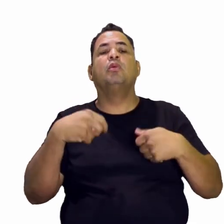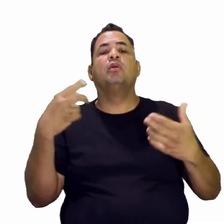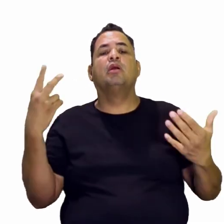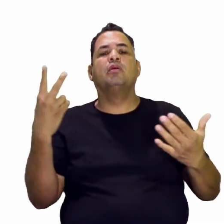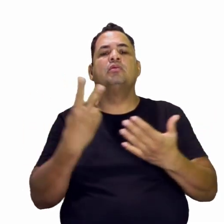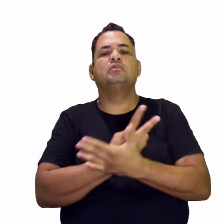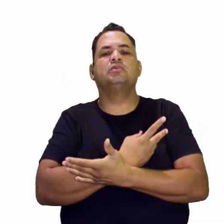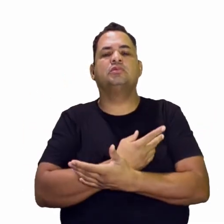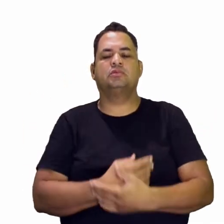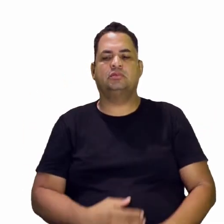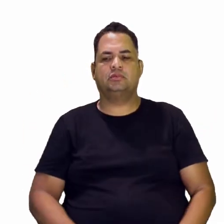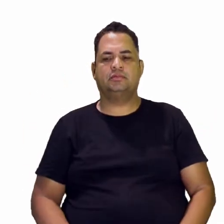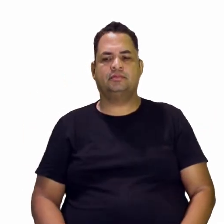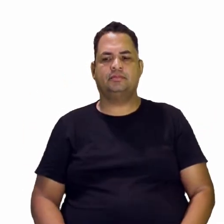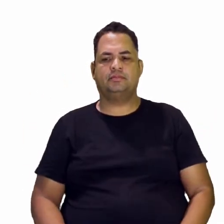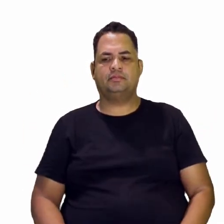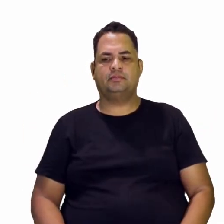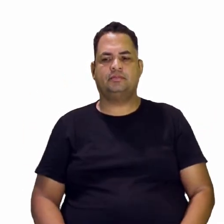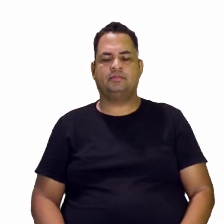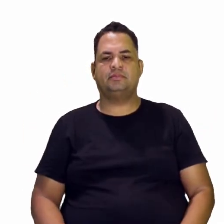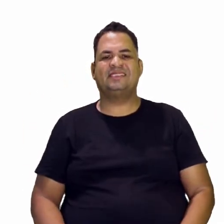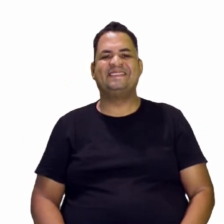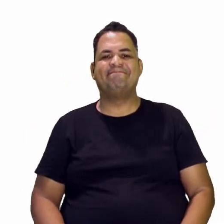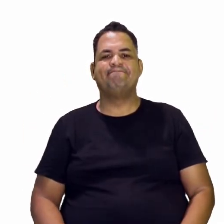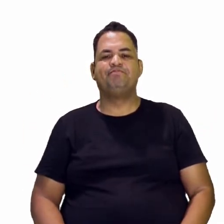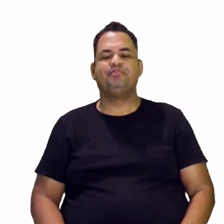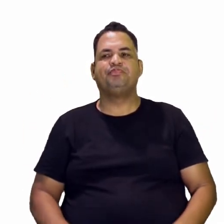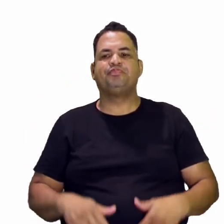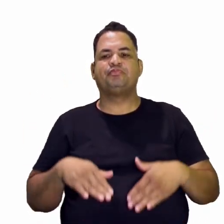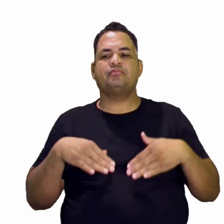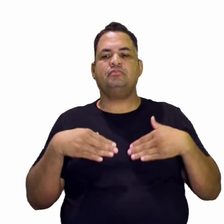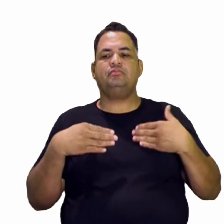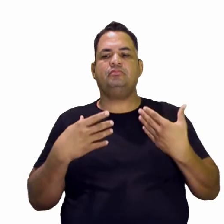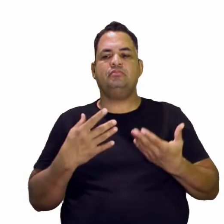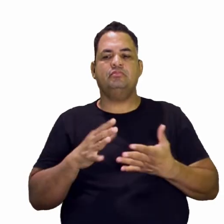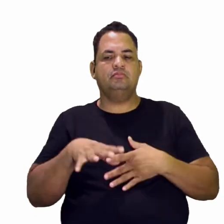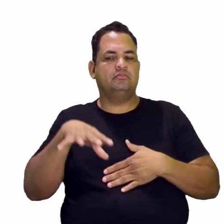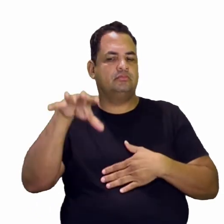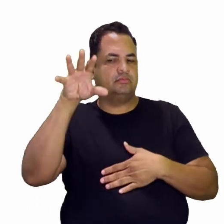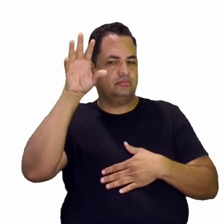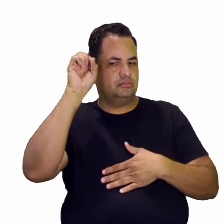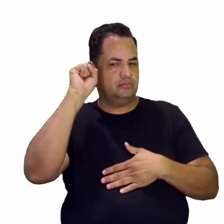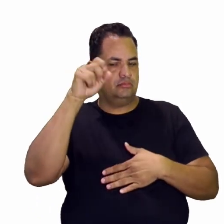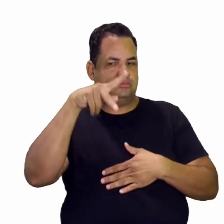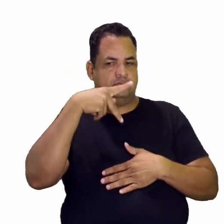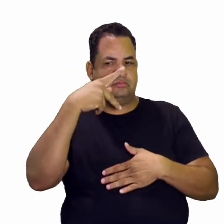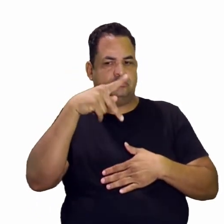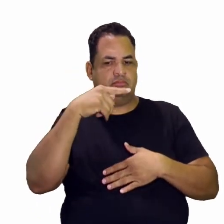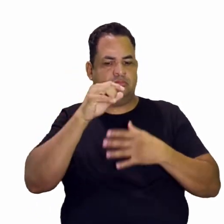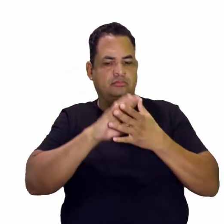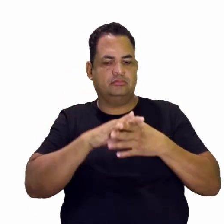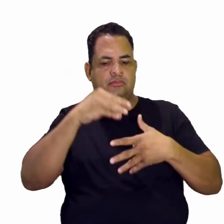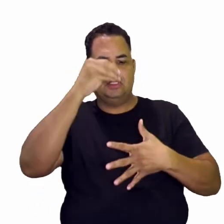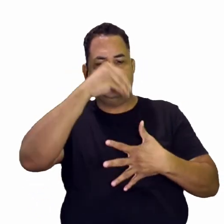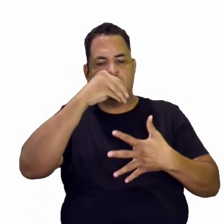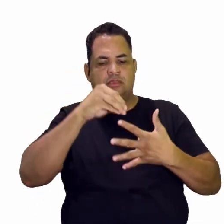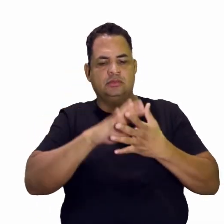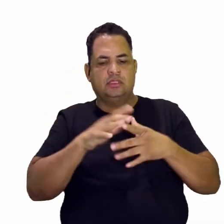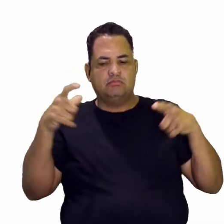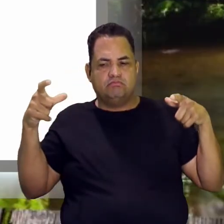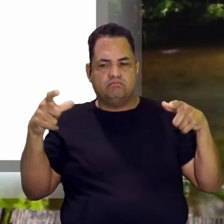de sua ocorrência? Então, quando você ouve falar que uma espécie está em risco